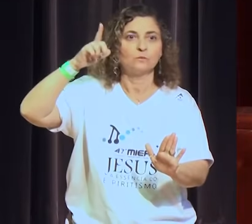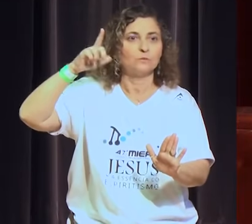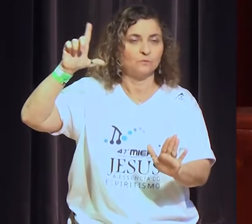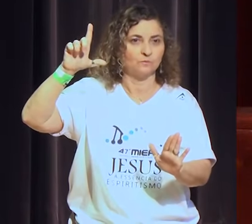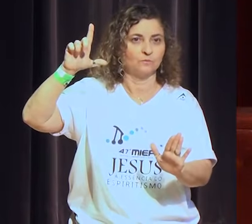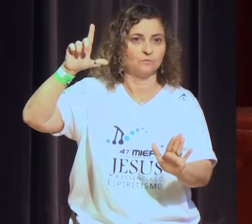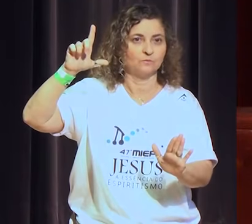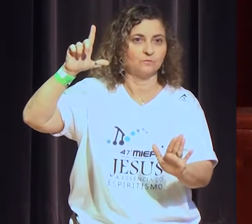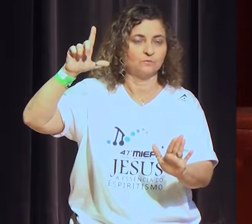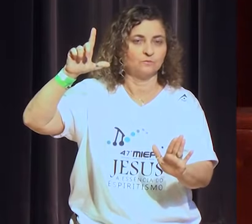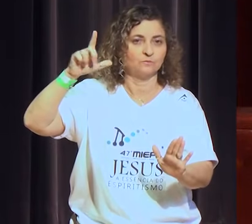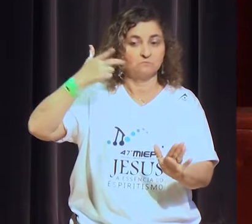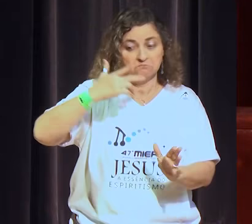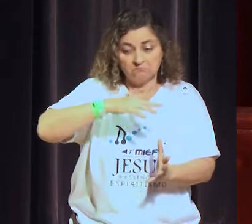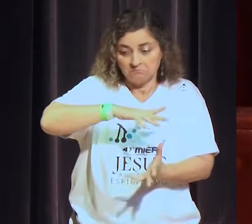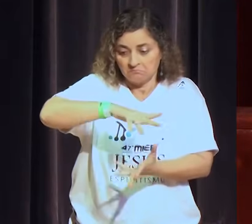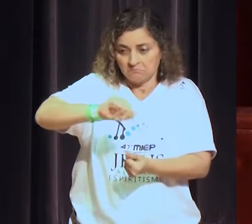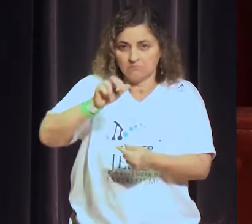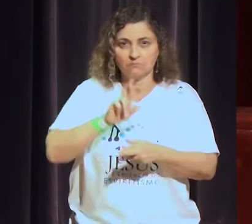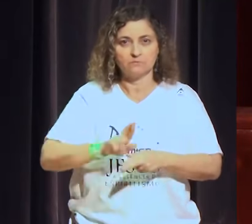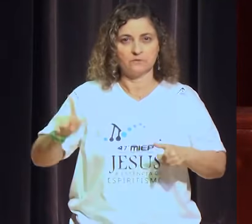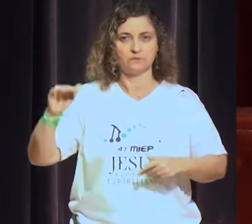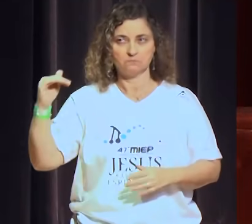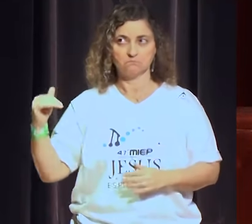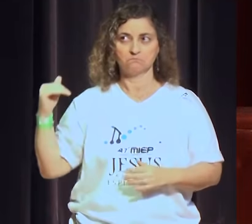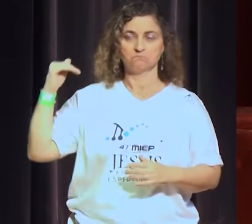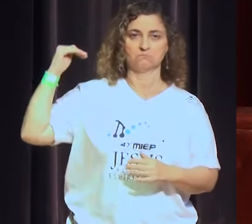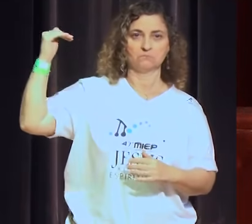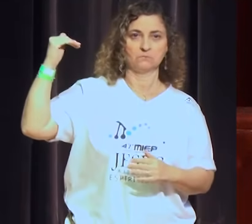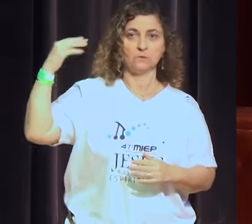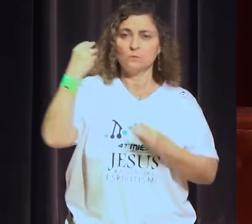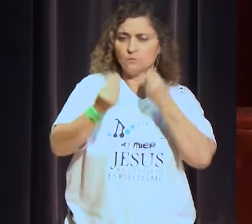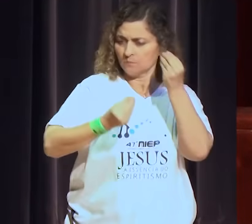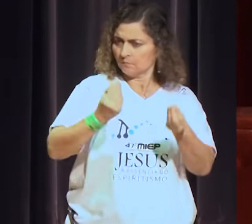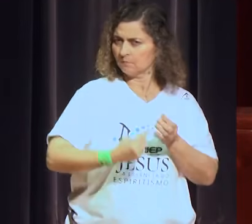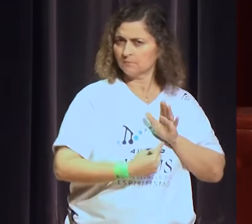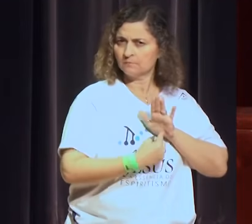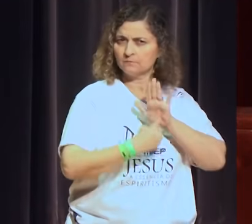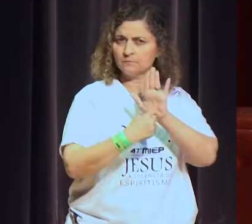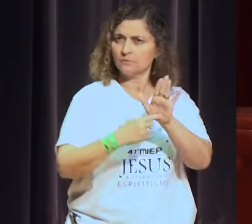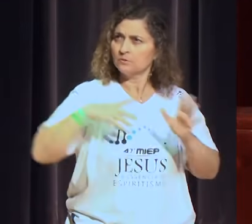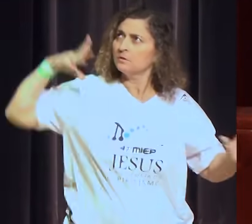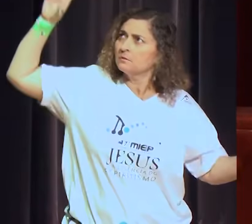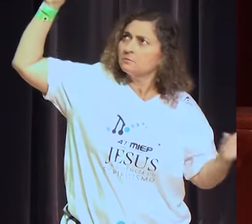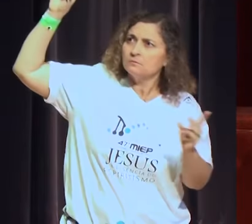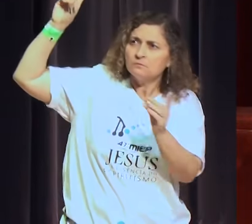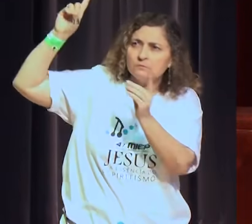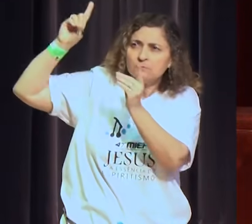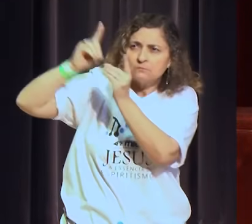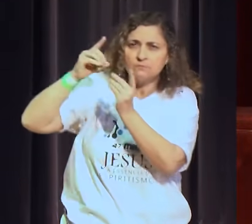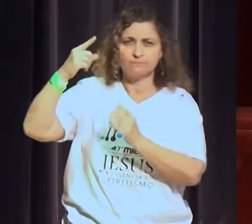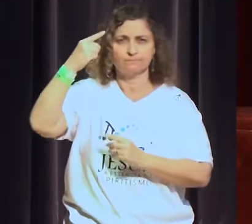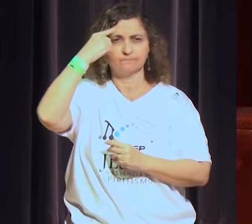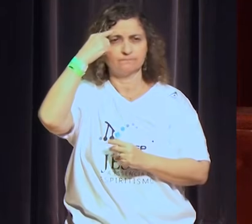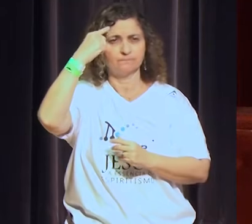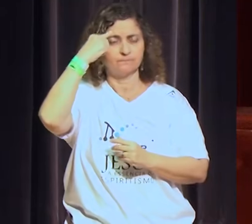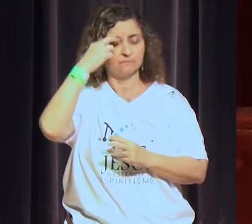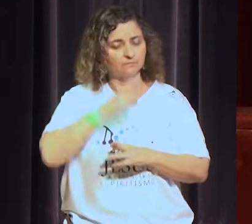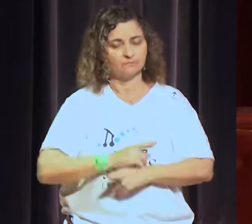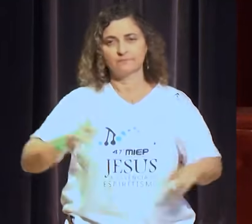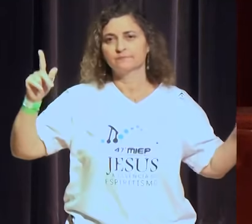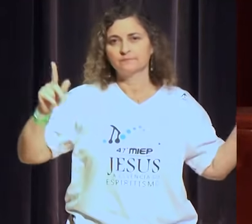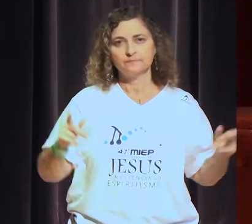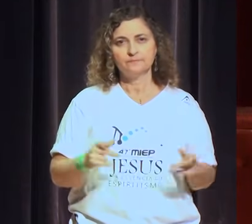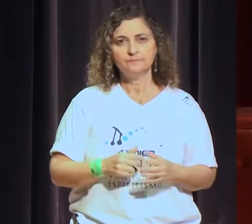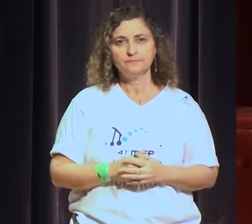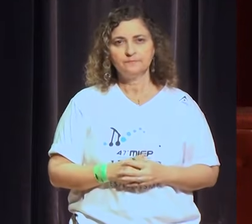caminhando para a maturidade, a expressão da capacidade psíquica religiosa se dá de outra maneira.